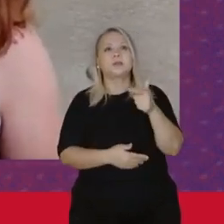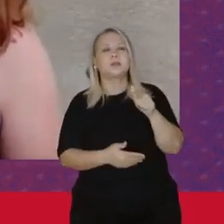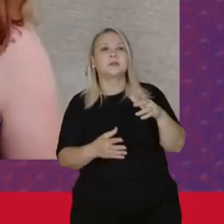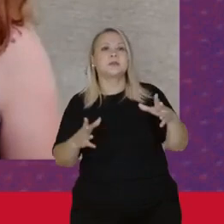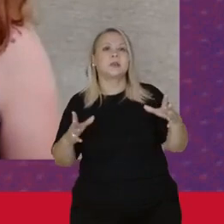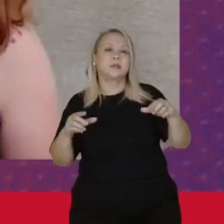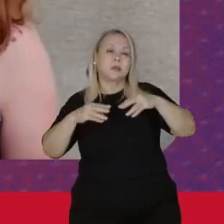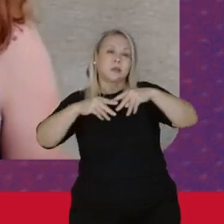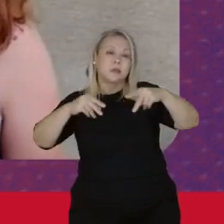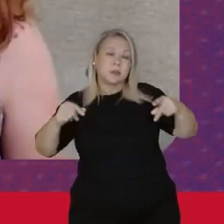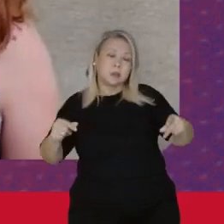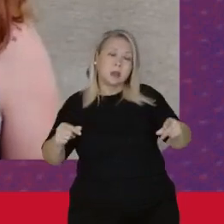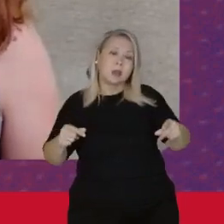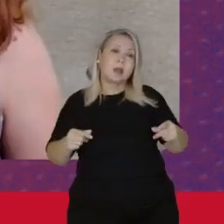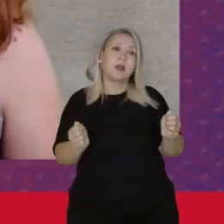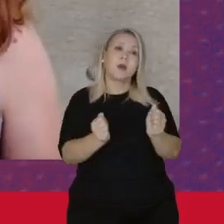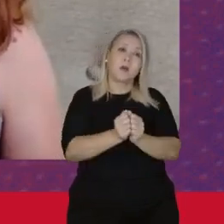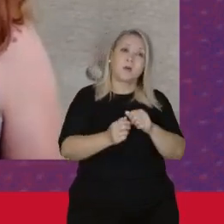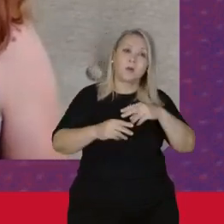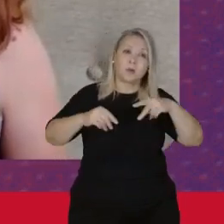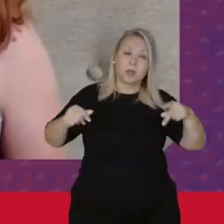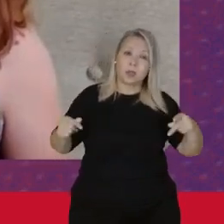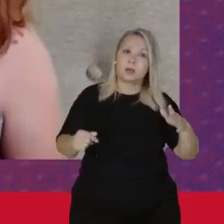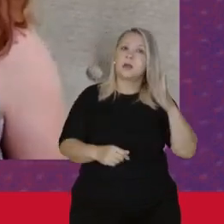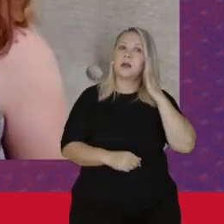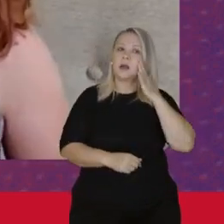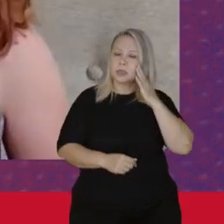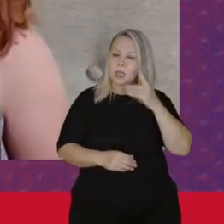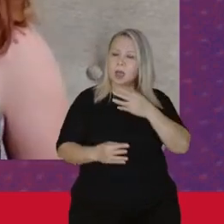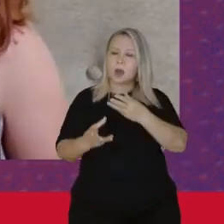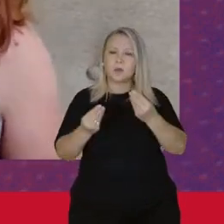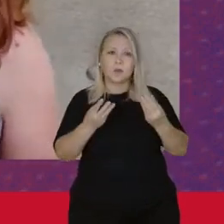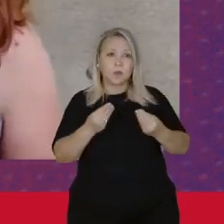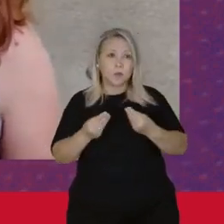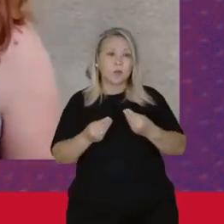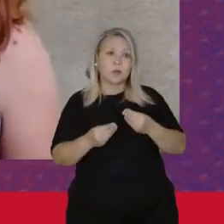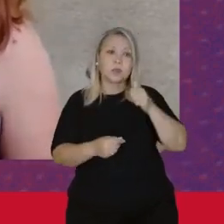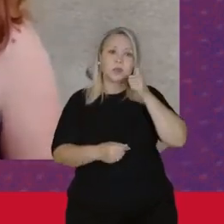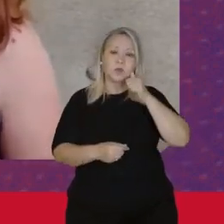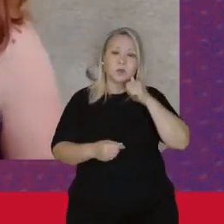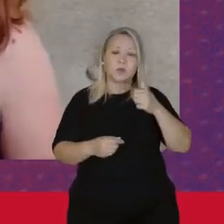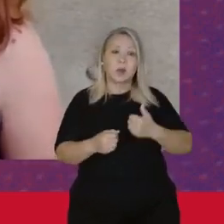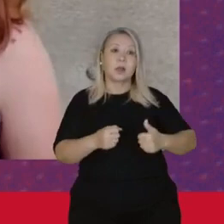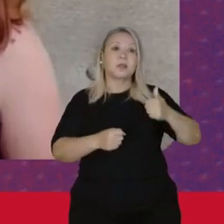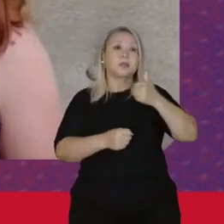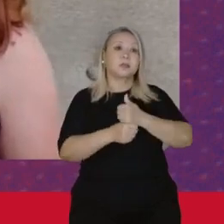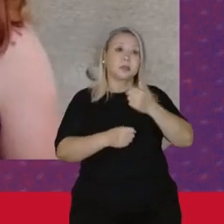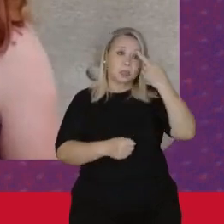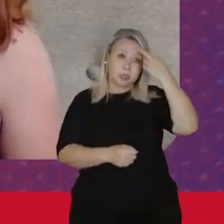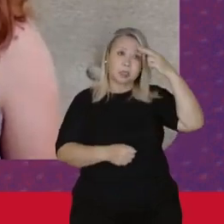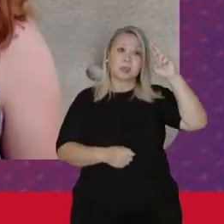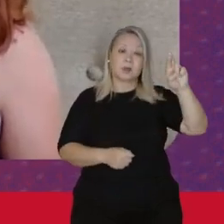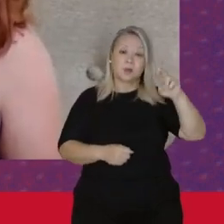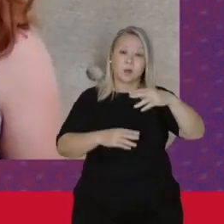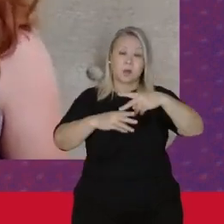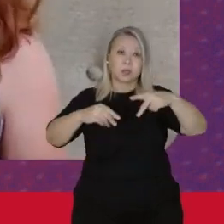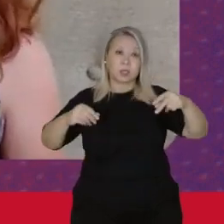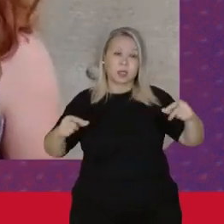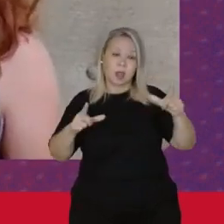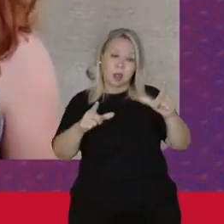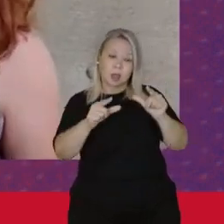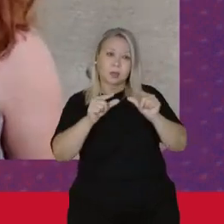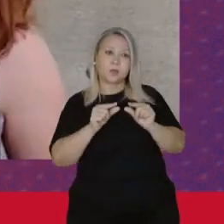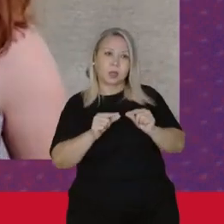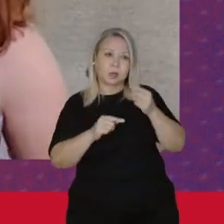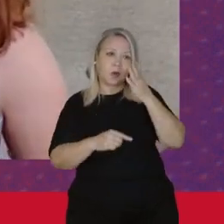mas a gente sabe que a maior parte das mulheres que são proprietárias rurais no Brasil são proprietárias de terras menores,